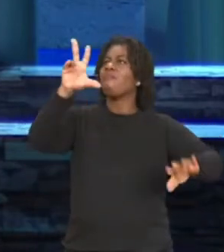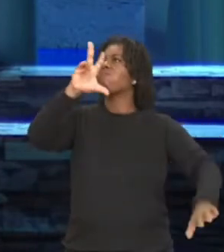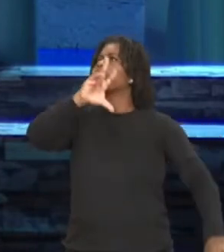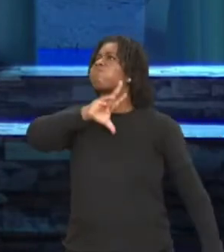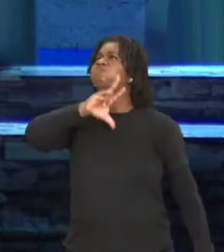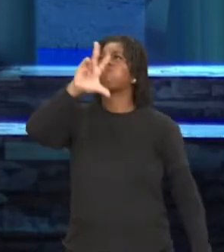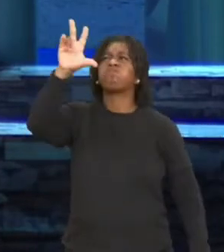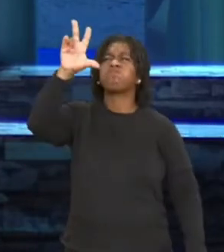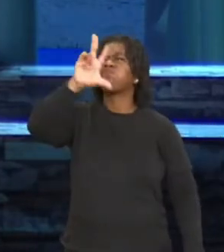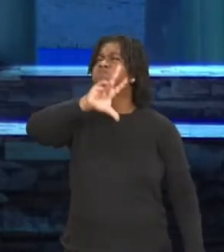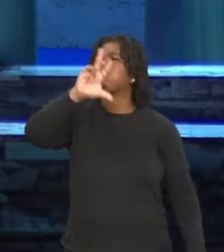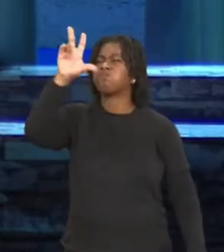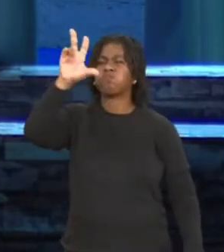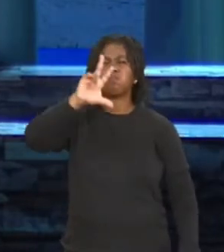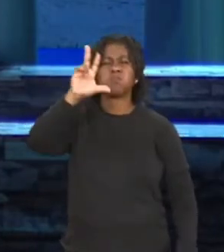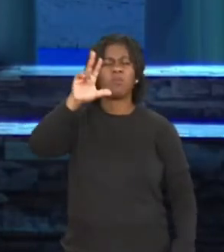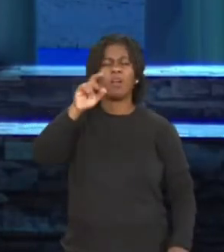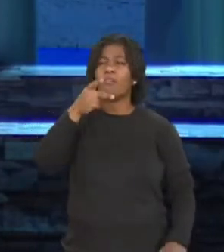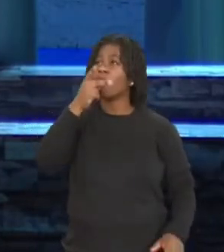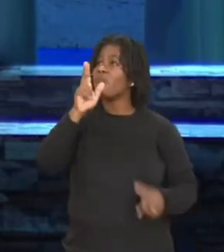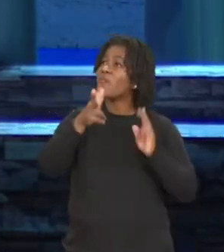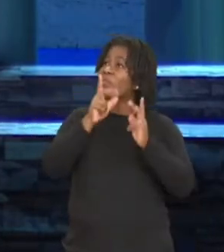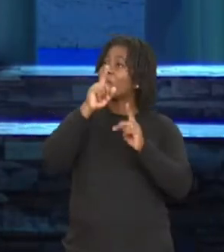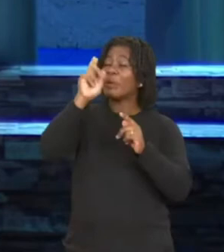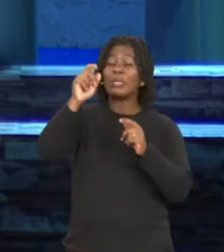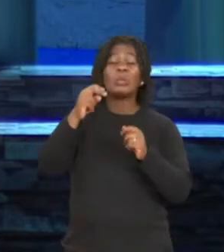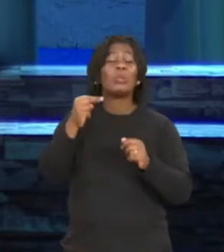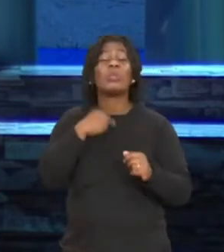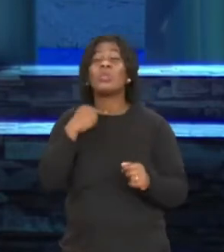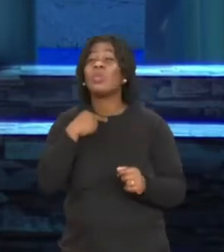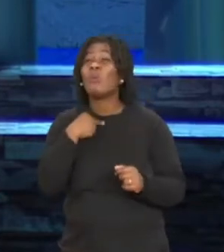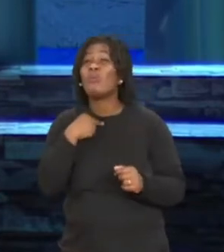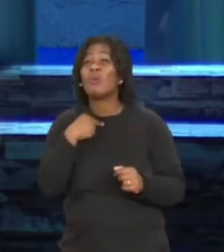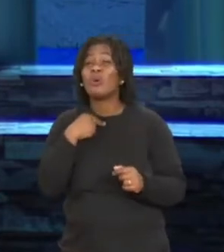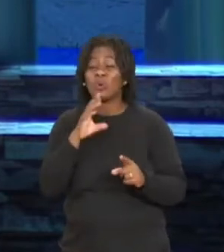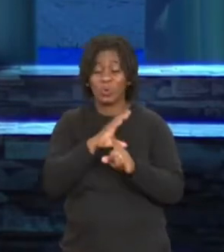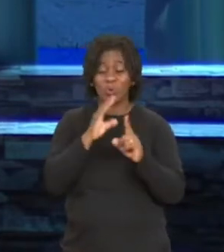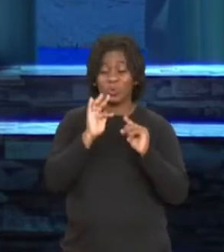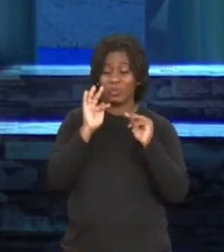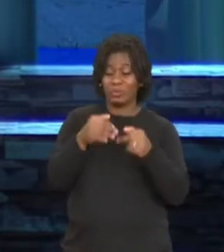Fala para ele, não pode acabar o culto e eu ser o mesmo.